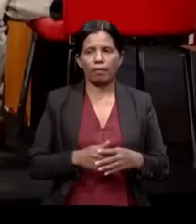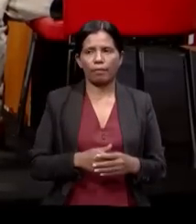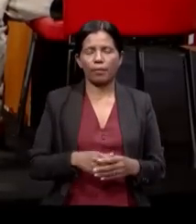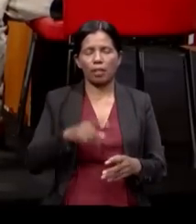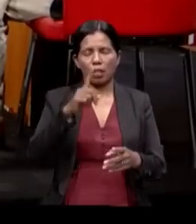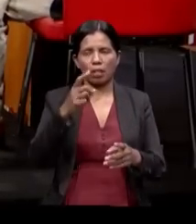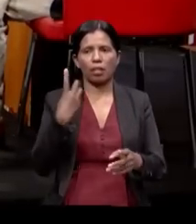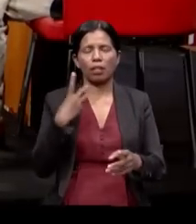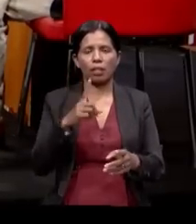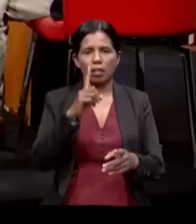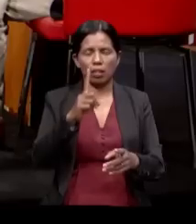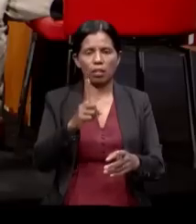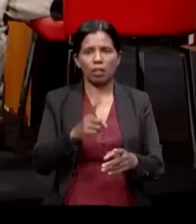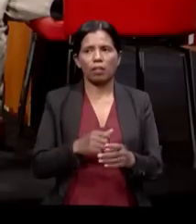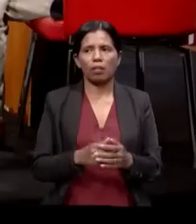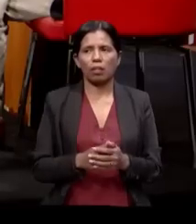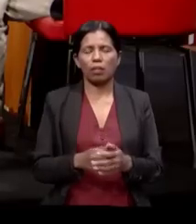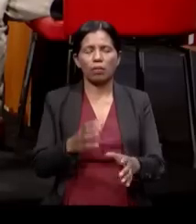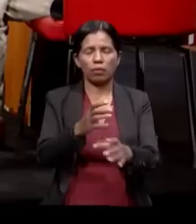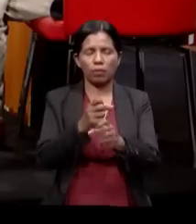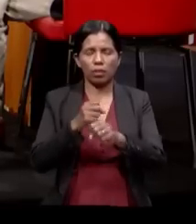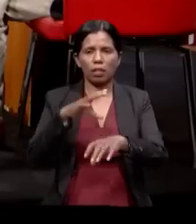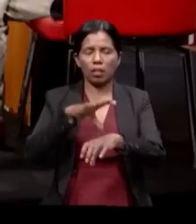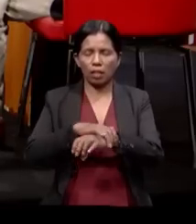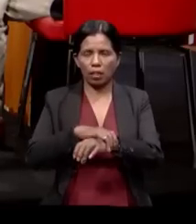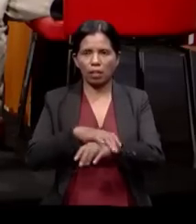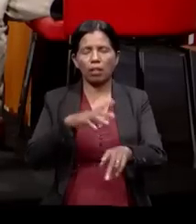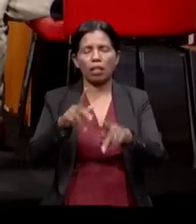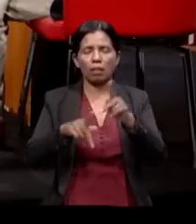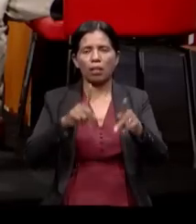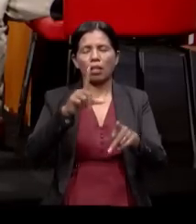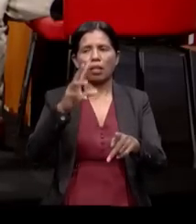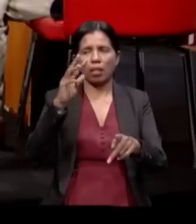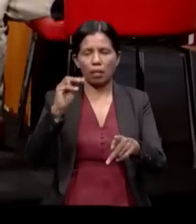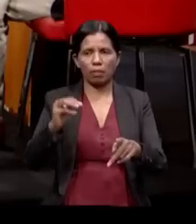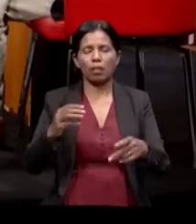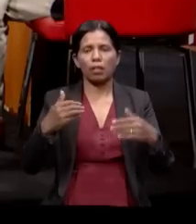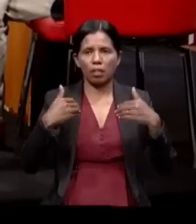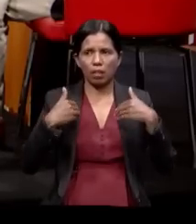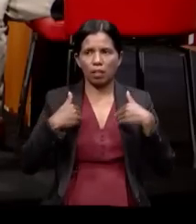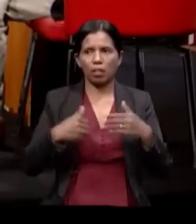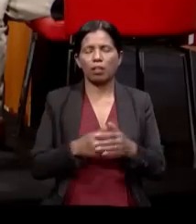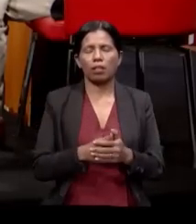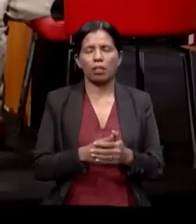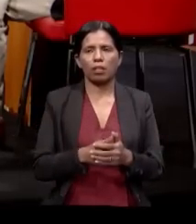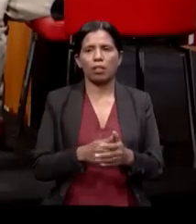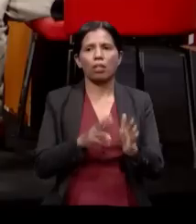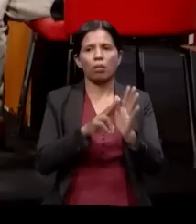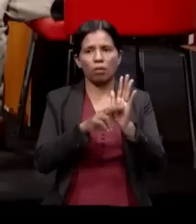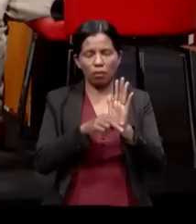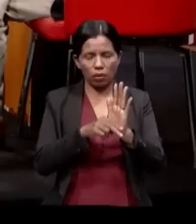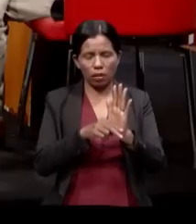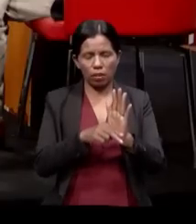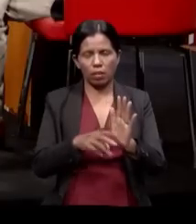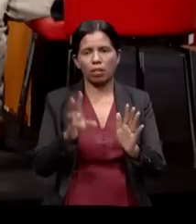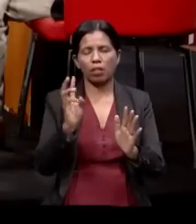halo desculpa, busca domiciliário para uma real OS, né? Acontece fora horário ou em lei até, né? Artigo